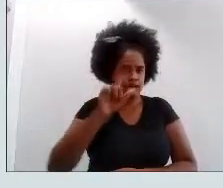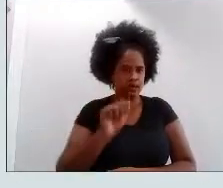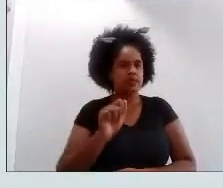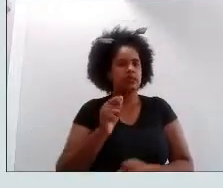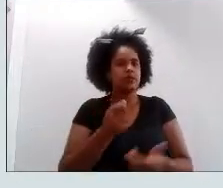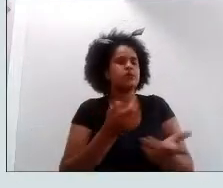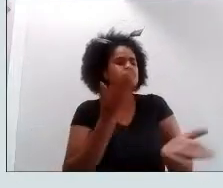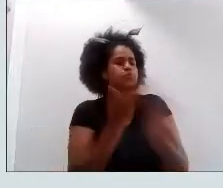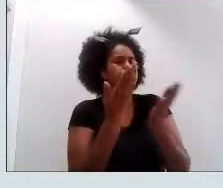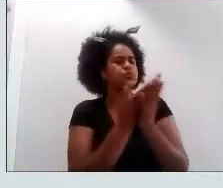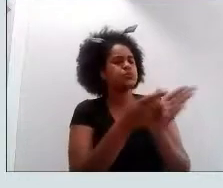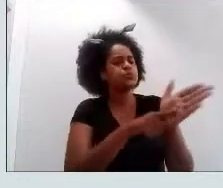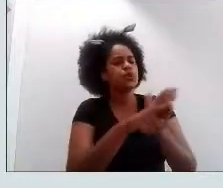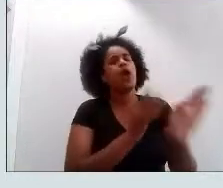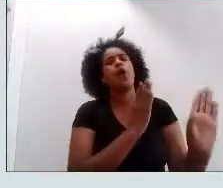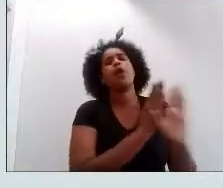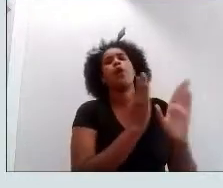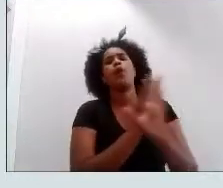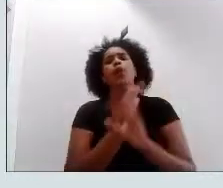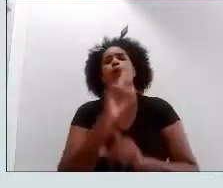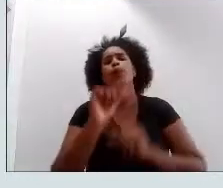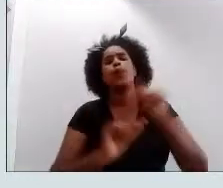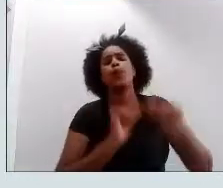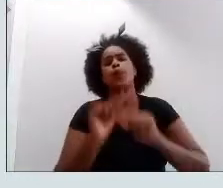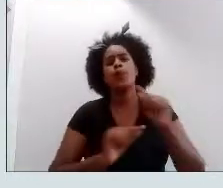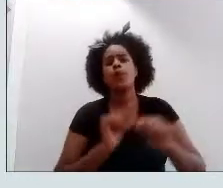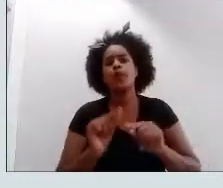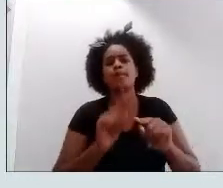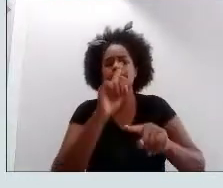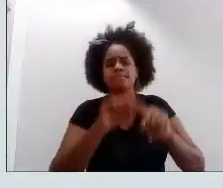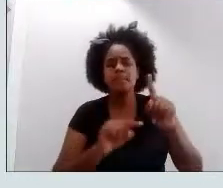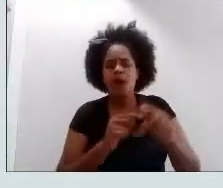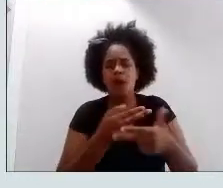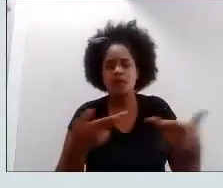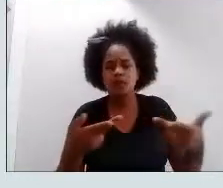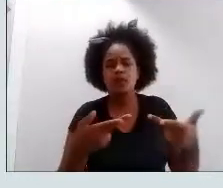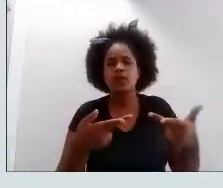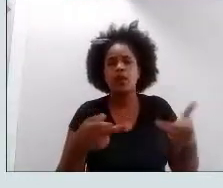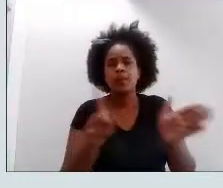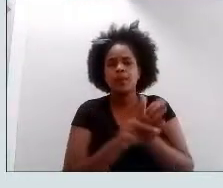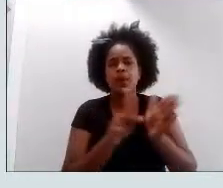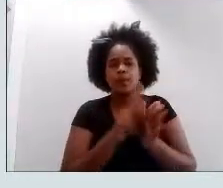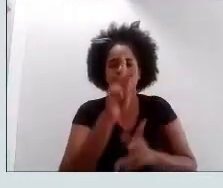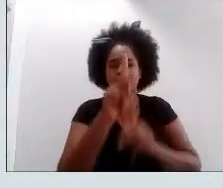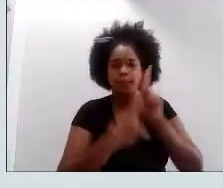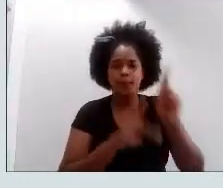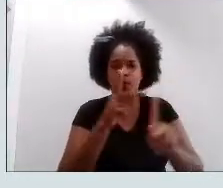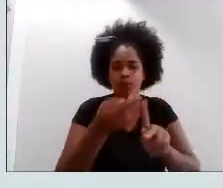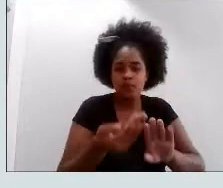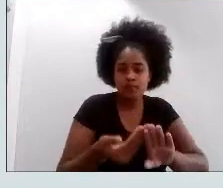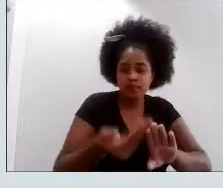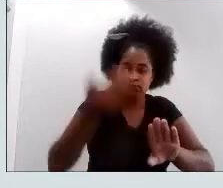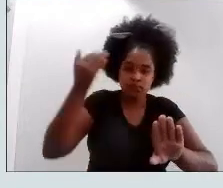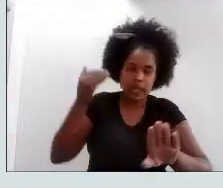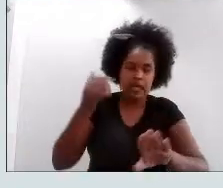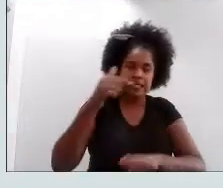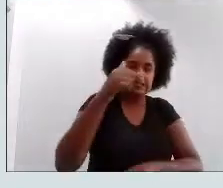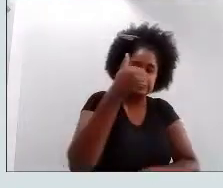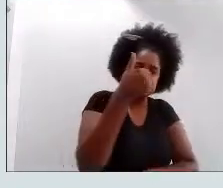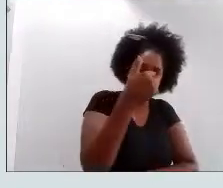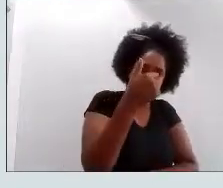vestígios de habitação até de 50, 60, 70 mil anos atrás. E